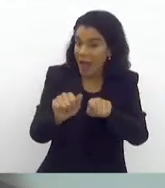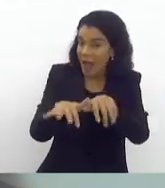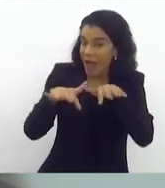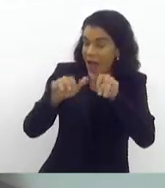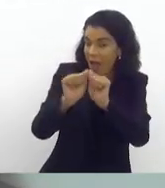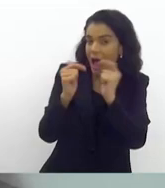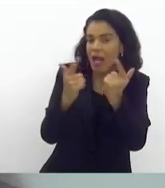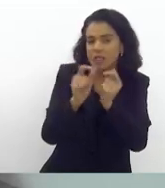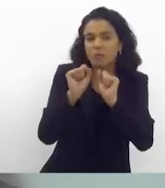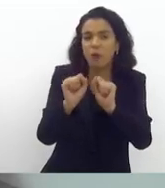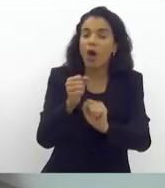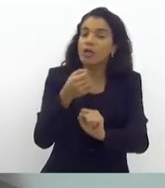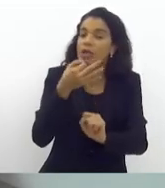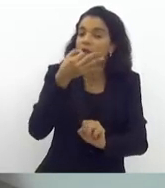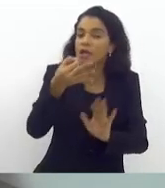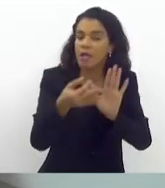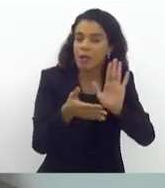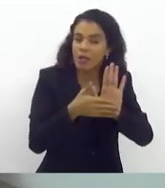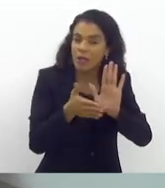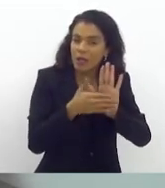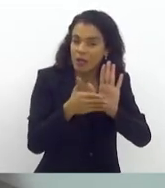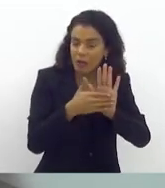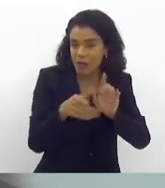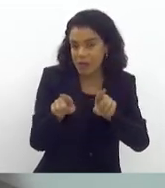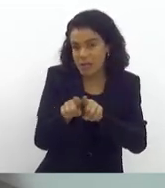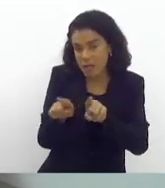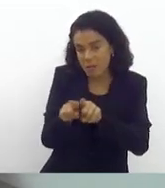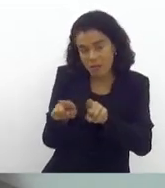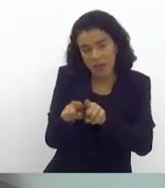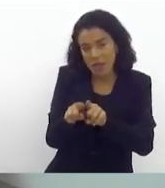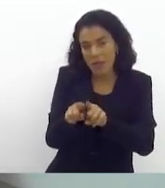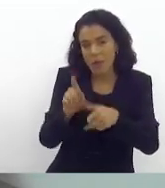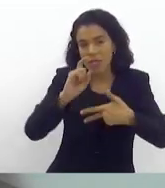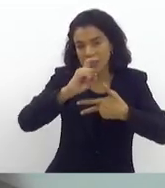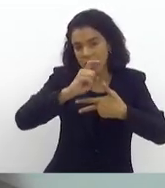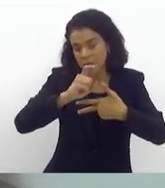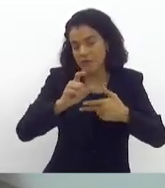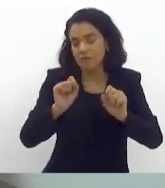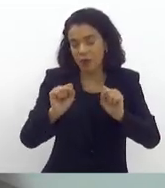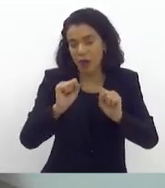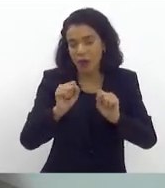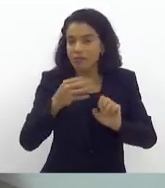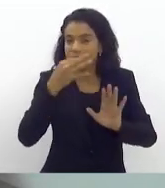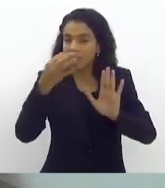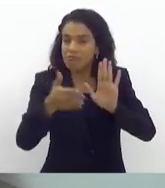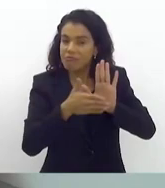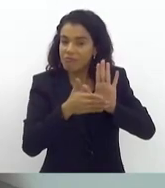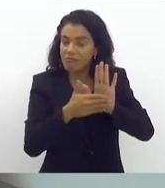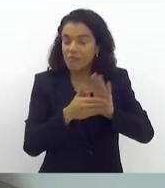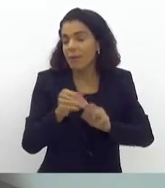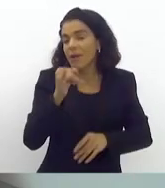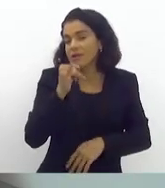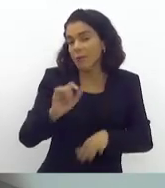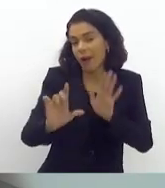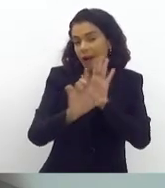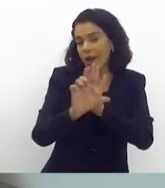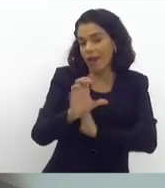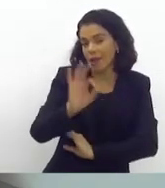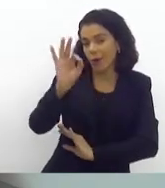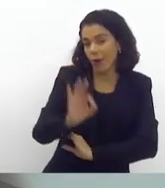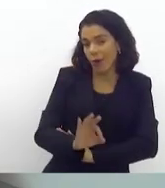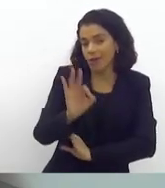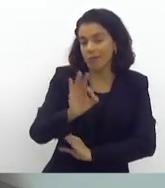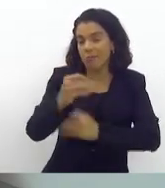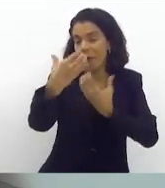pode o Executivo, e até mesmo o órgão autônomo. A gente já aprovou aqui lei de cotas. O órgão para o concurso